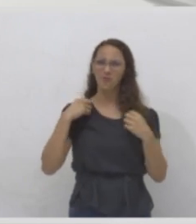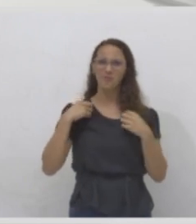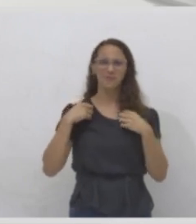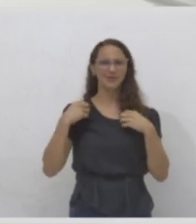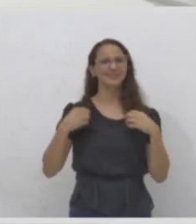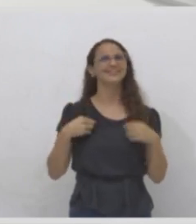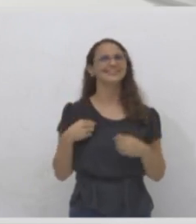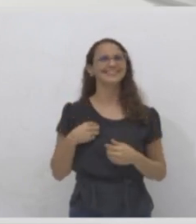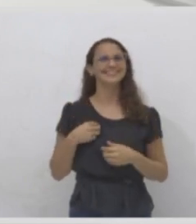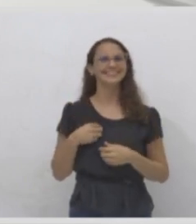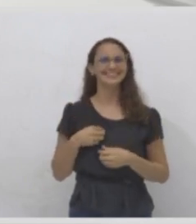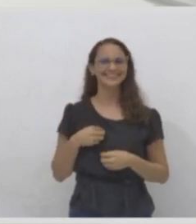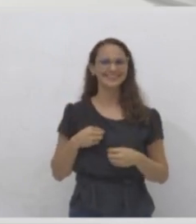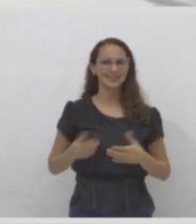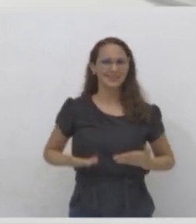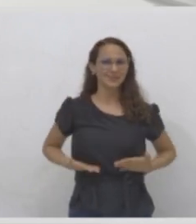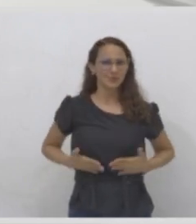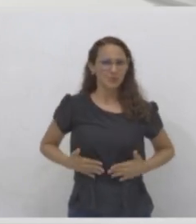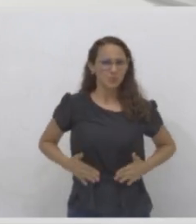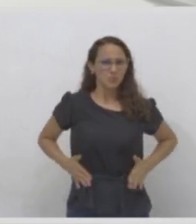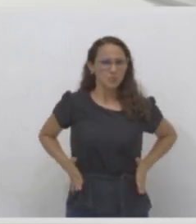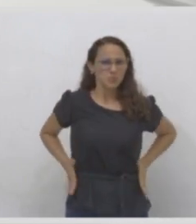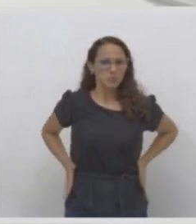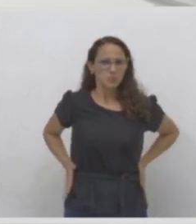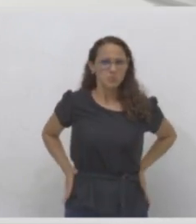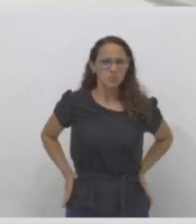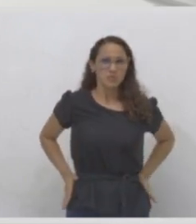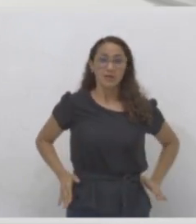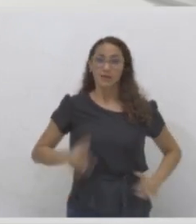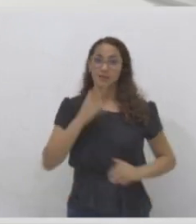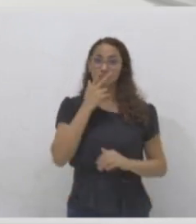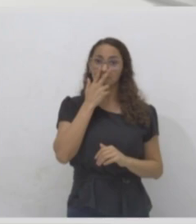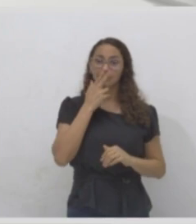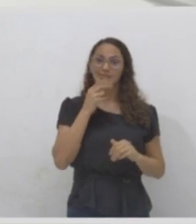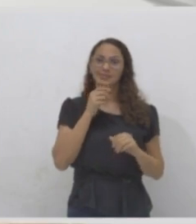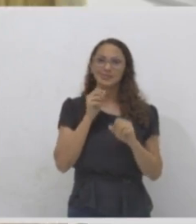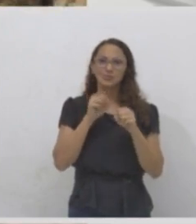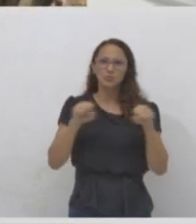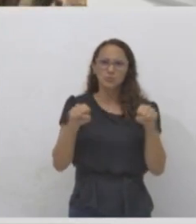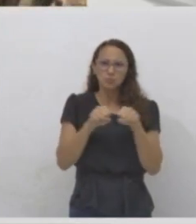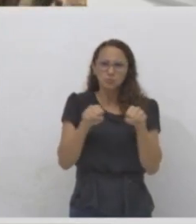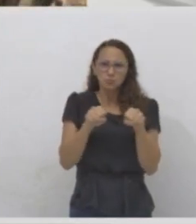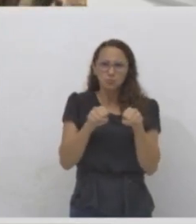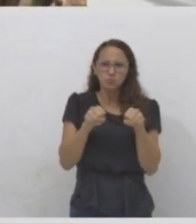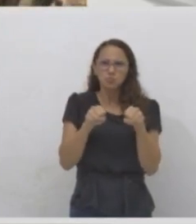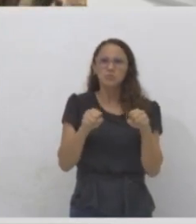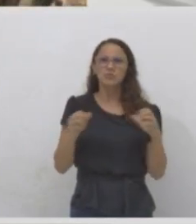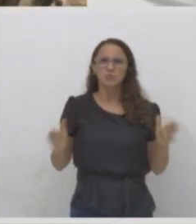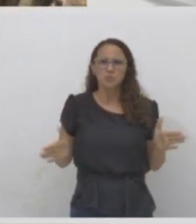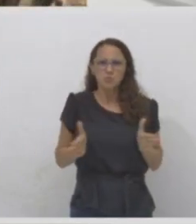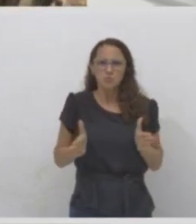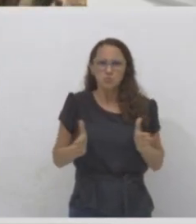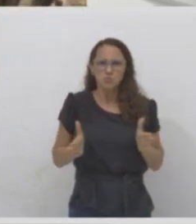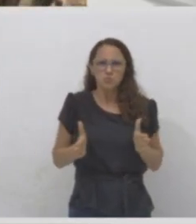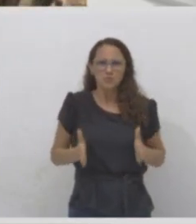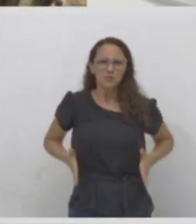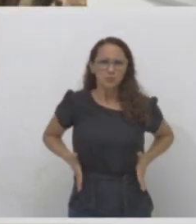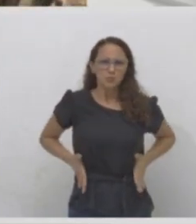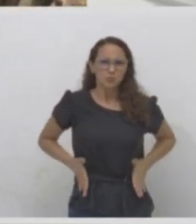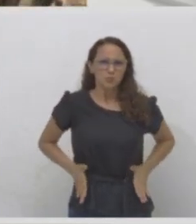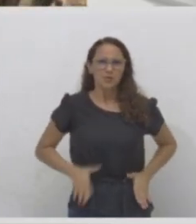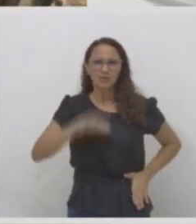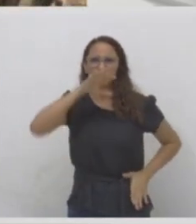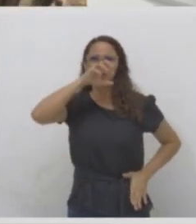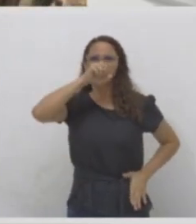usei, mas pelo que eu ouvi falar, apertava demais, até a respiração era dificultada. Tá? Os grandes saraus, né,